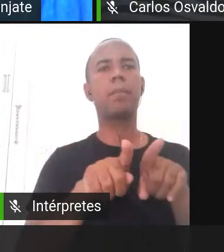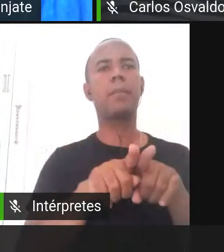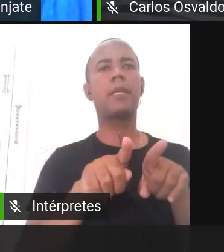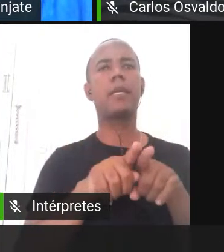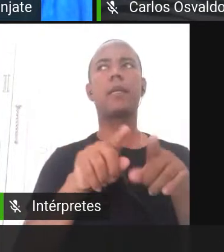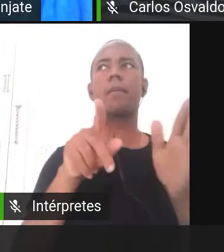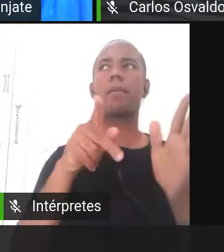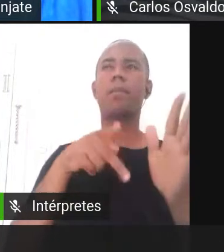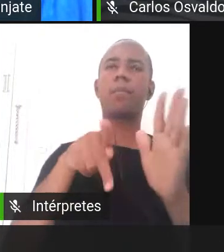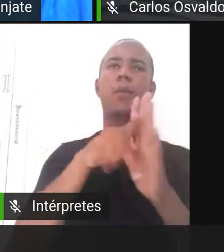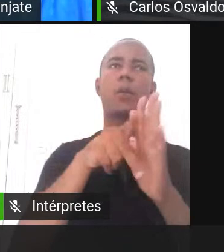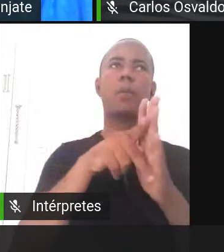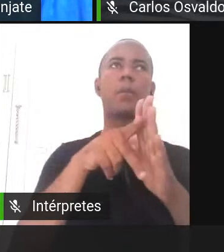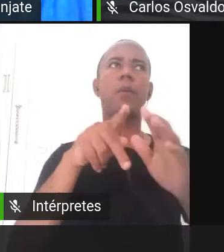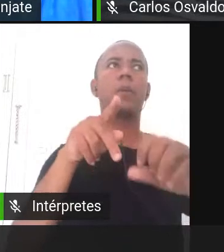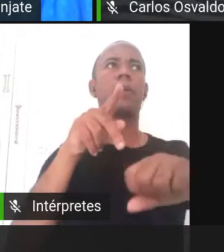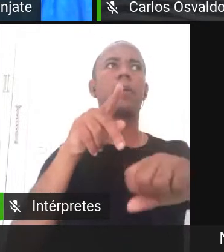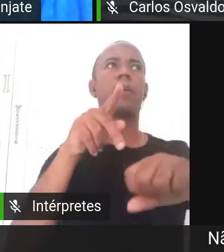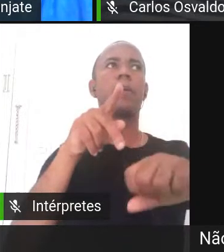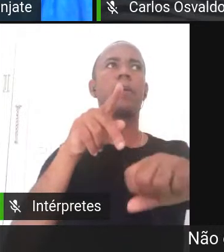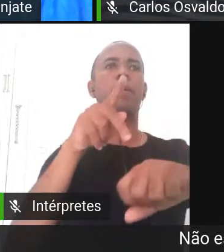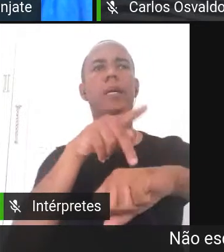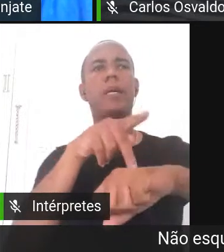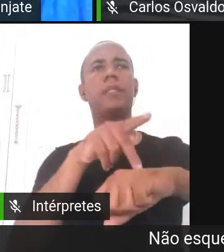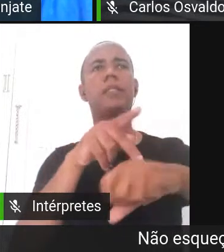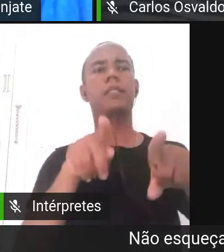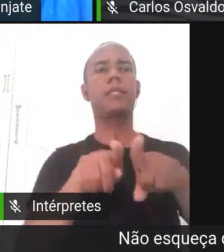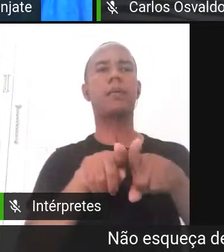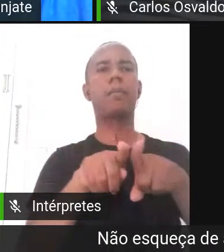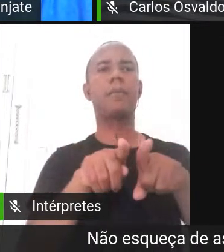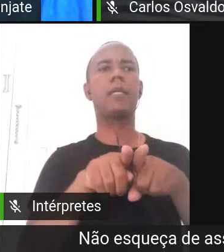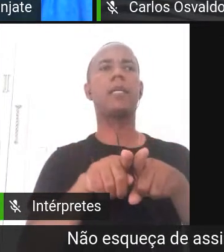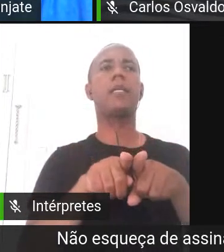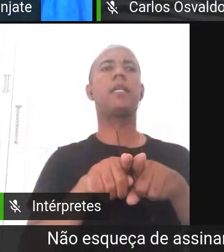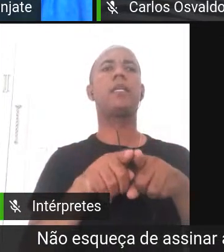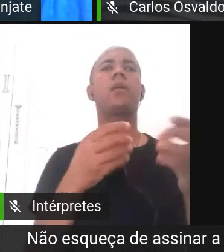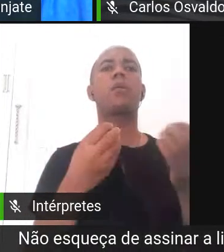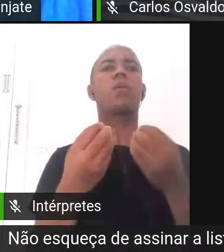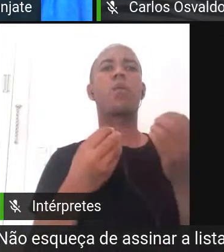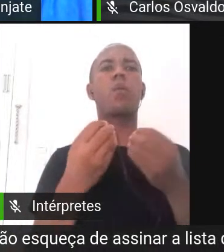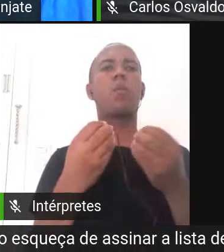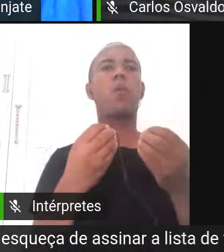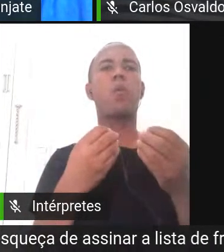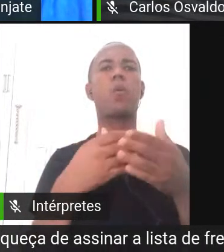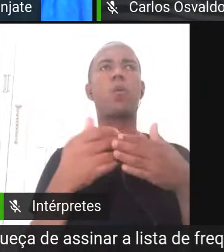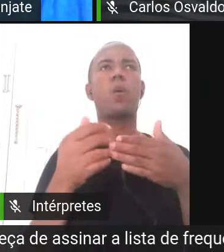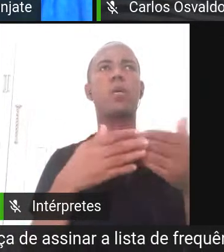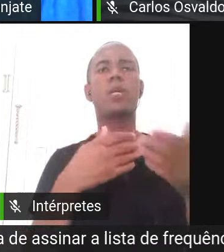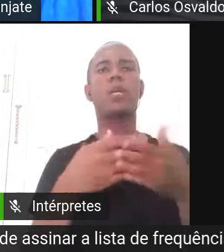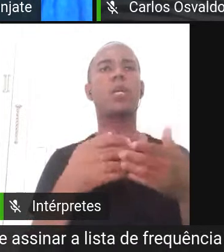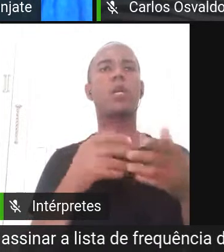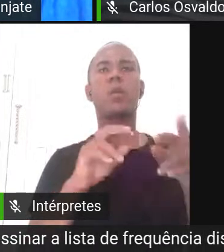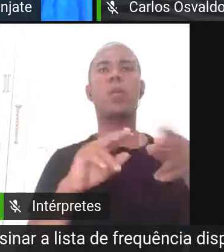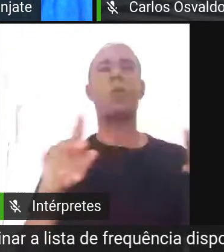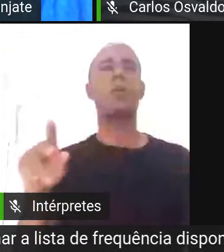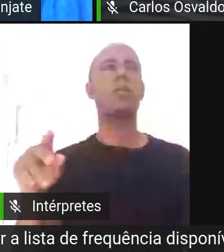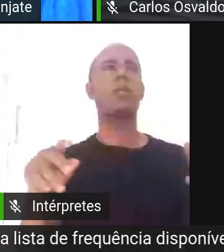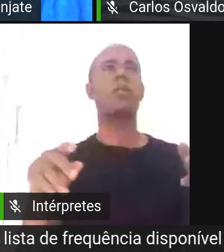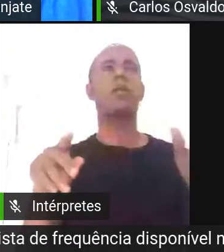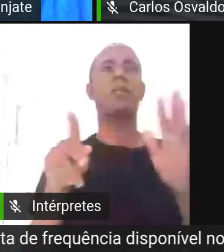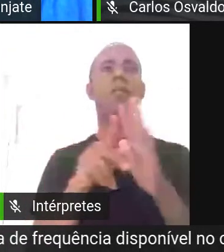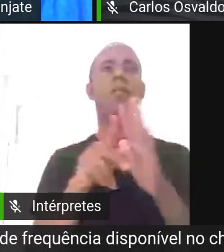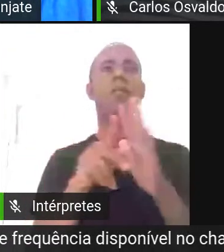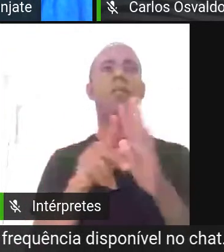também, estamos a chamar alguma coisa que vocês fazem olhando na perspectiva também